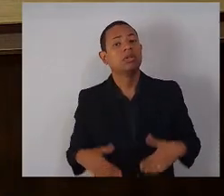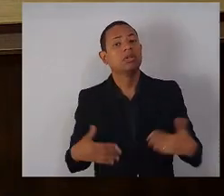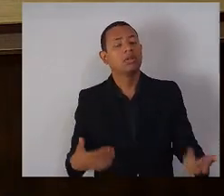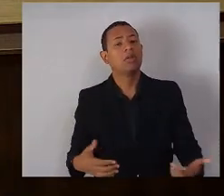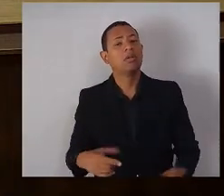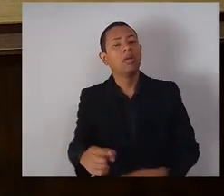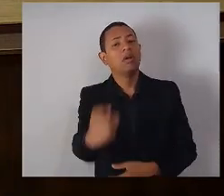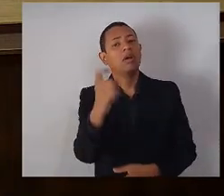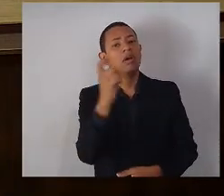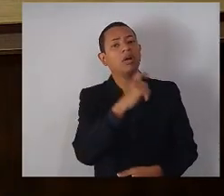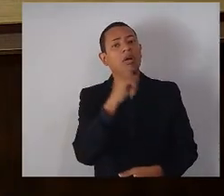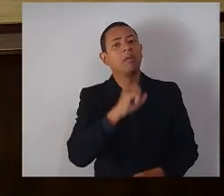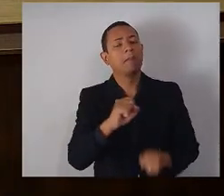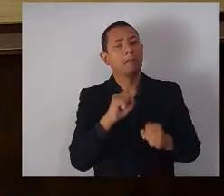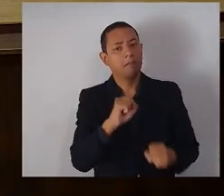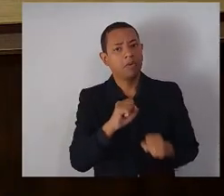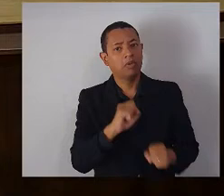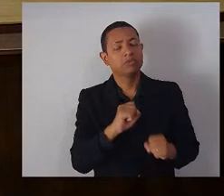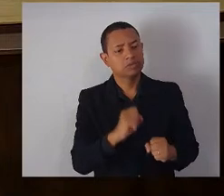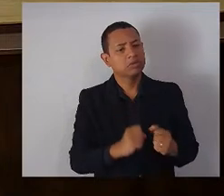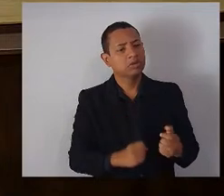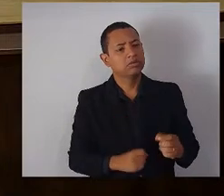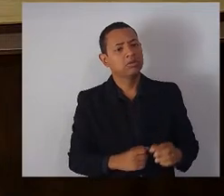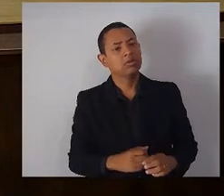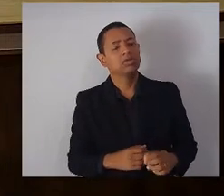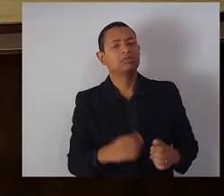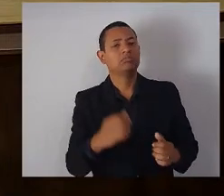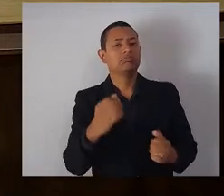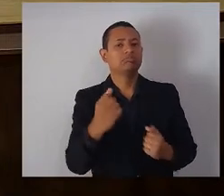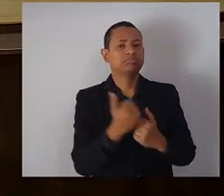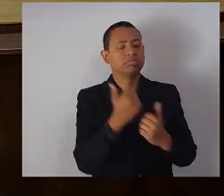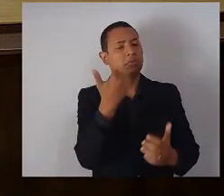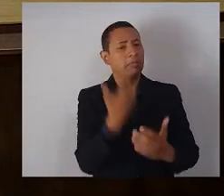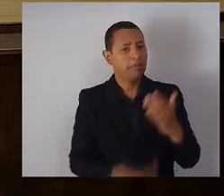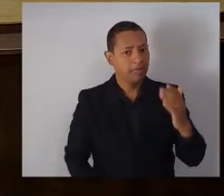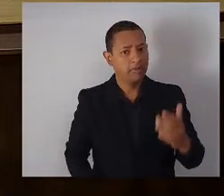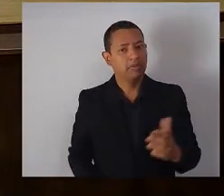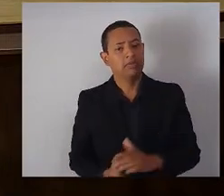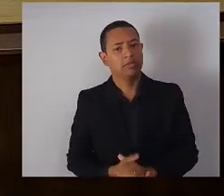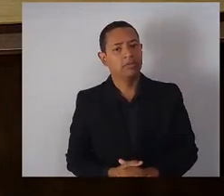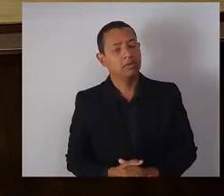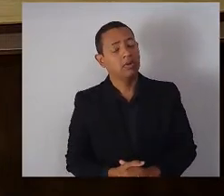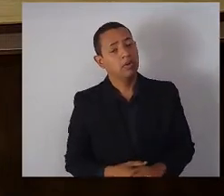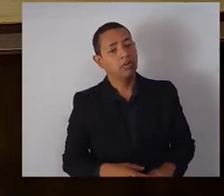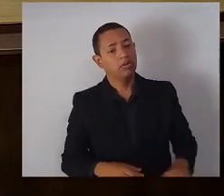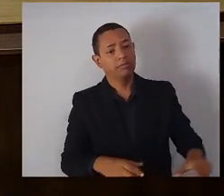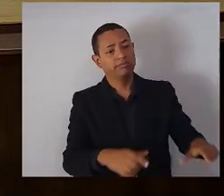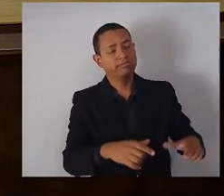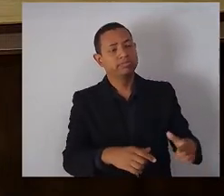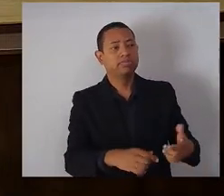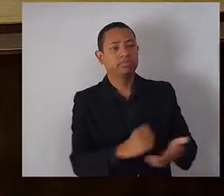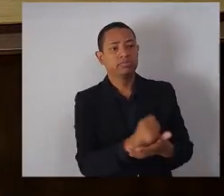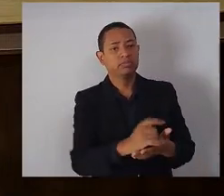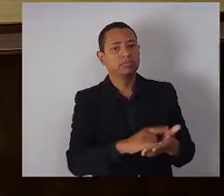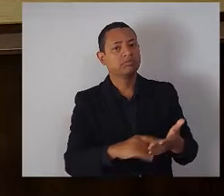em perda do mandato ou cassação do registro de candidatura, dependendo da